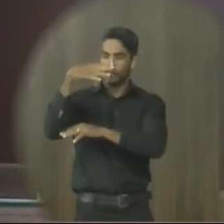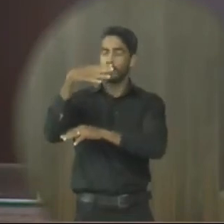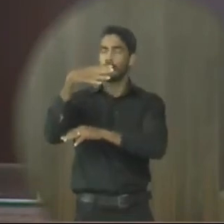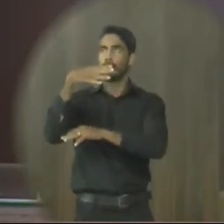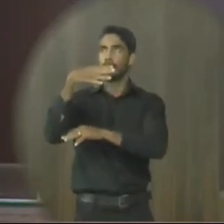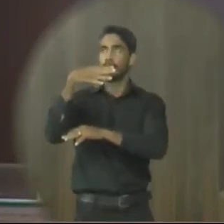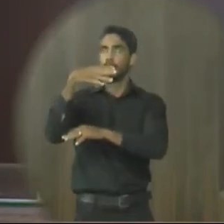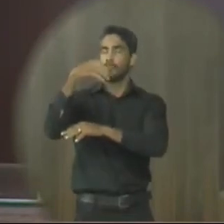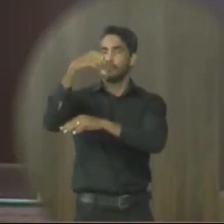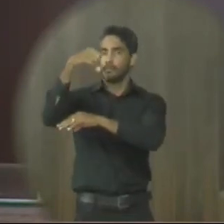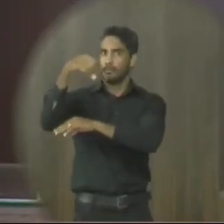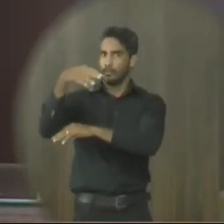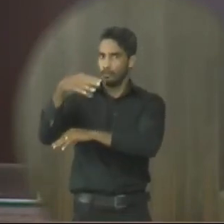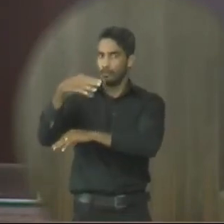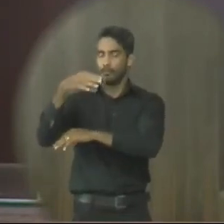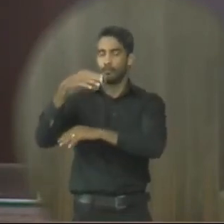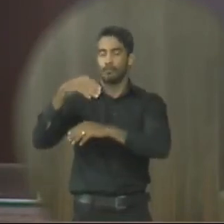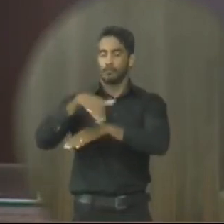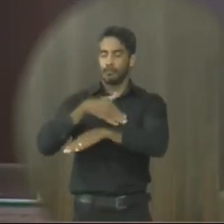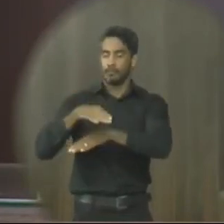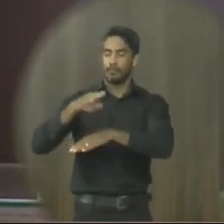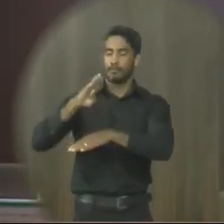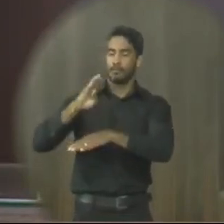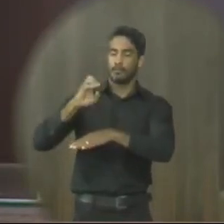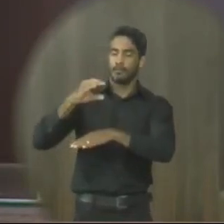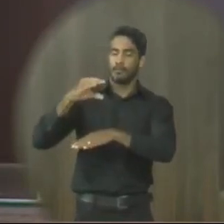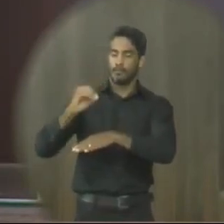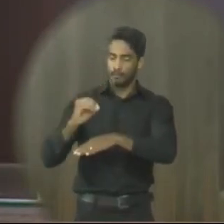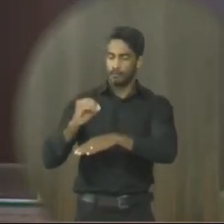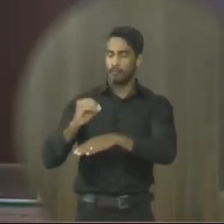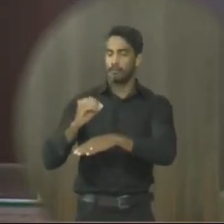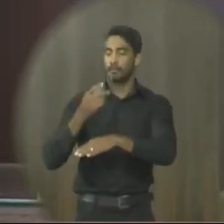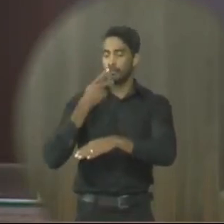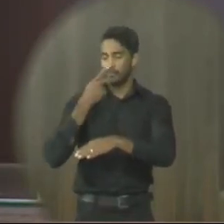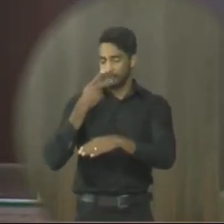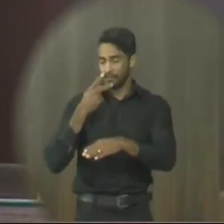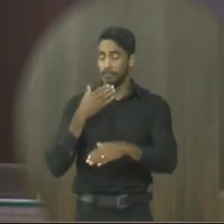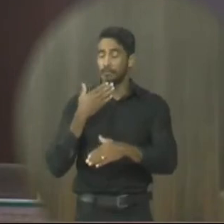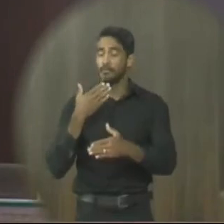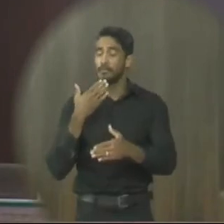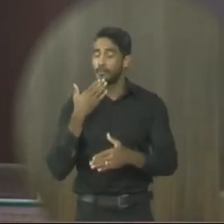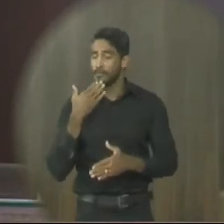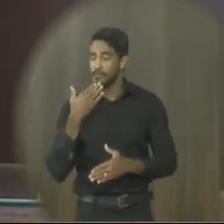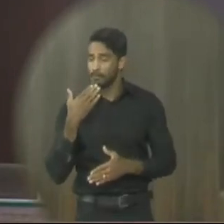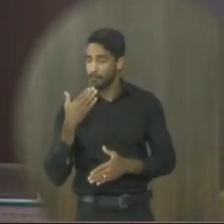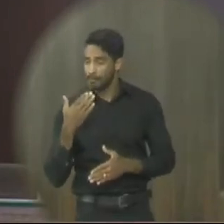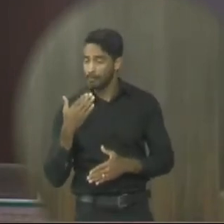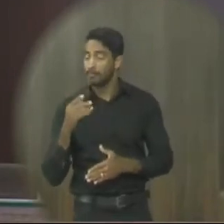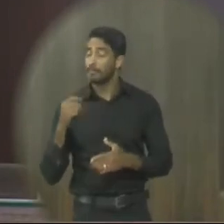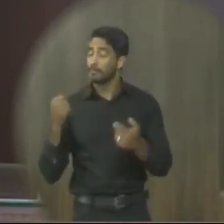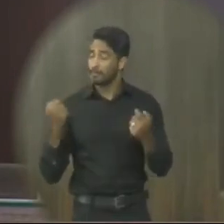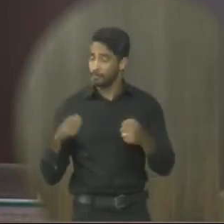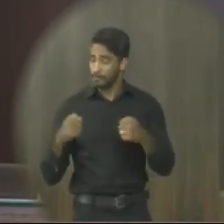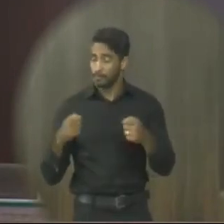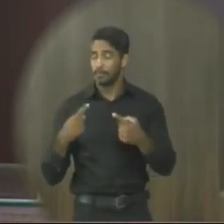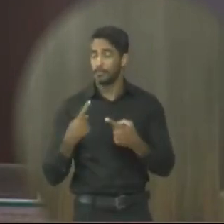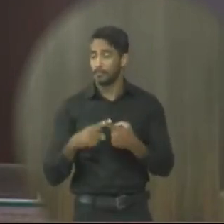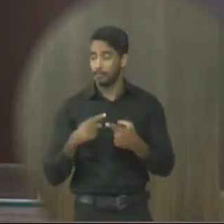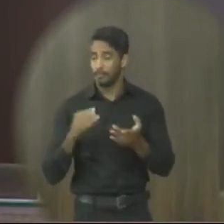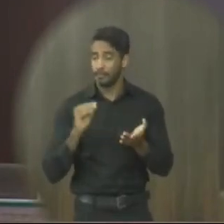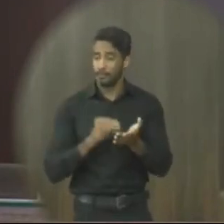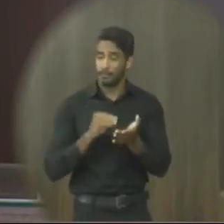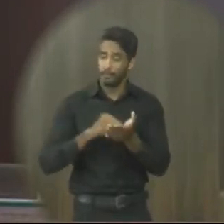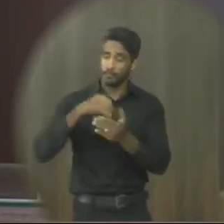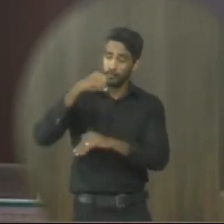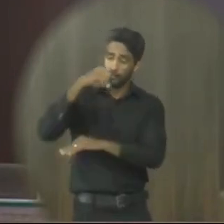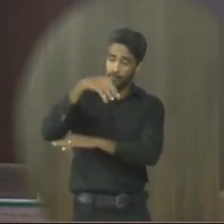pública do beco supracitado. O pedido é pertinente, visto-se que a falta de